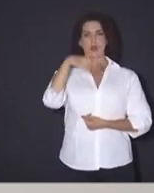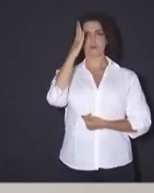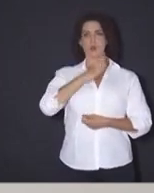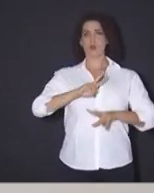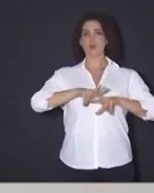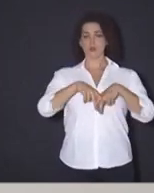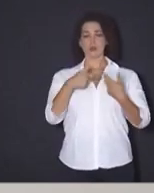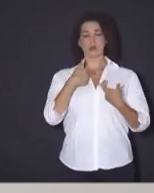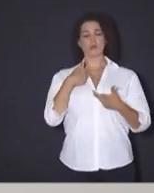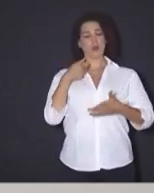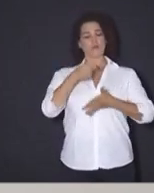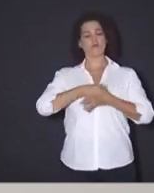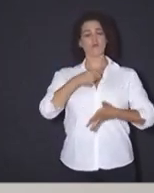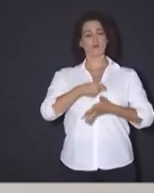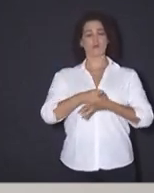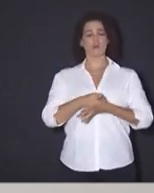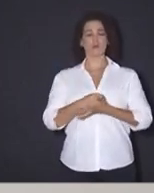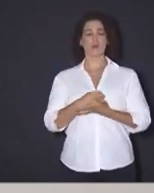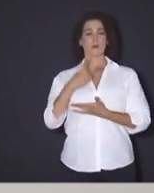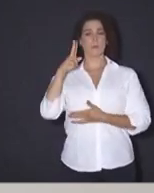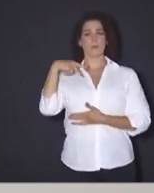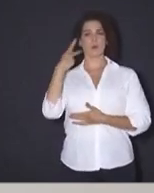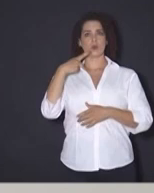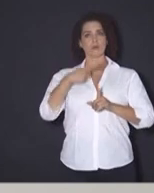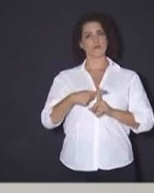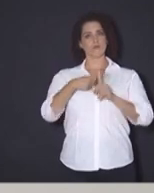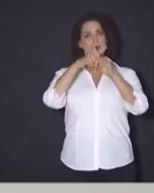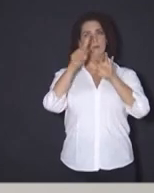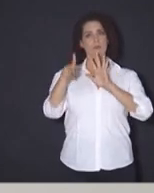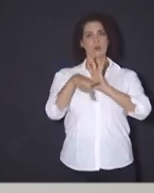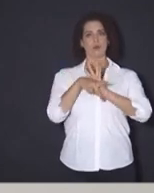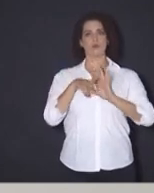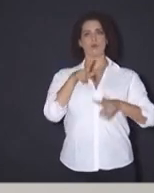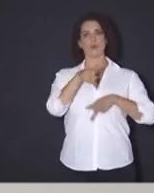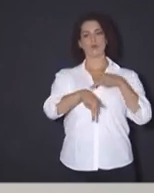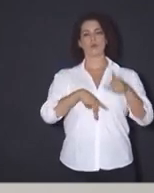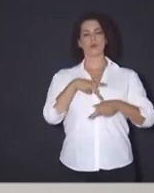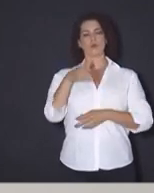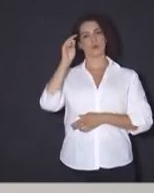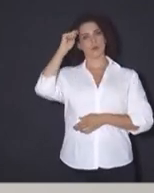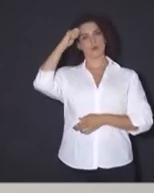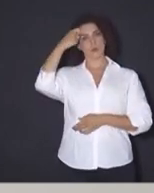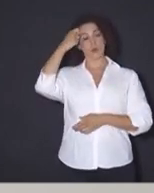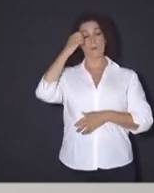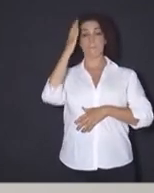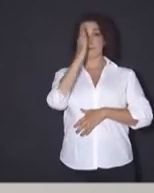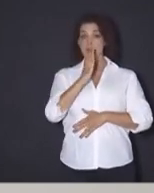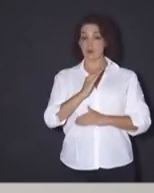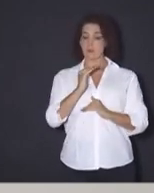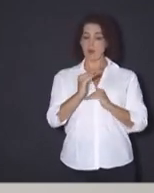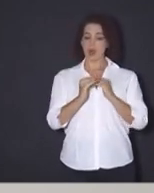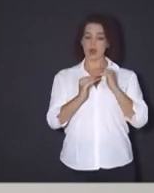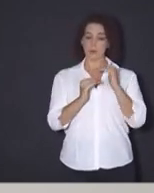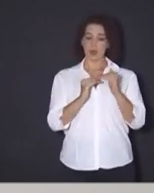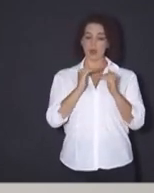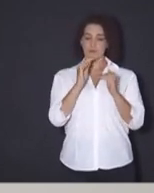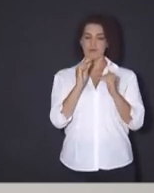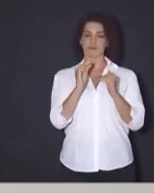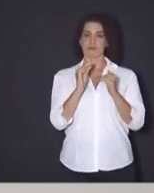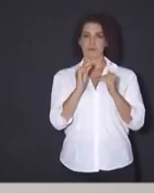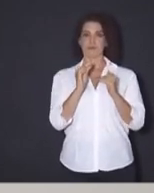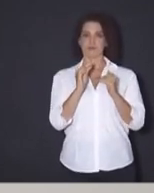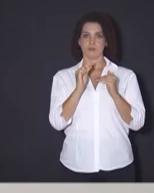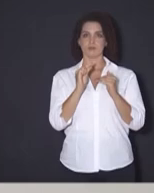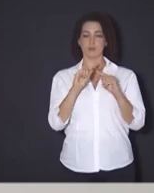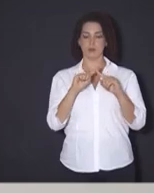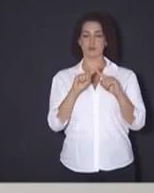políticas afirmativas para a população negra então o brasil andou um pouquinho mas ainda estamos em